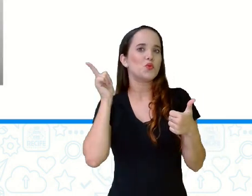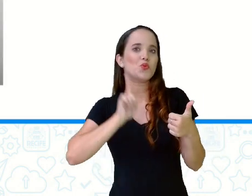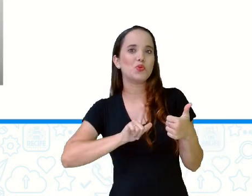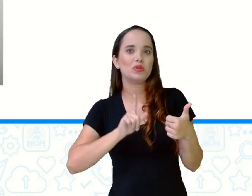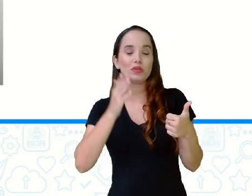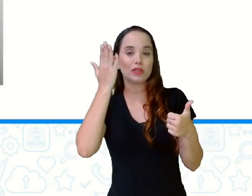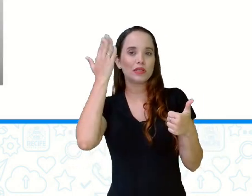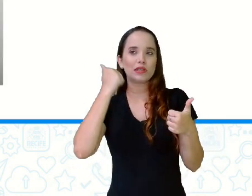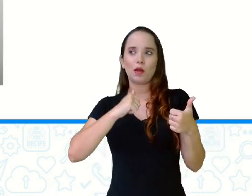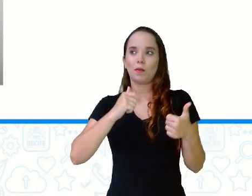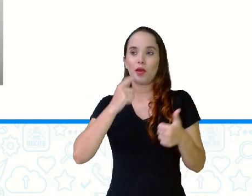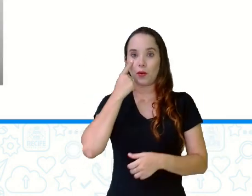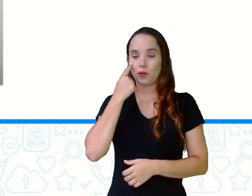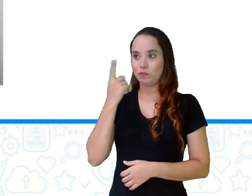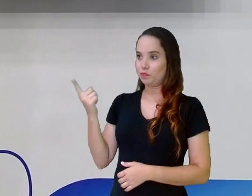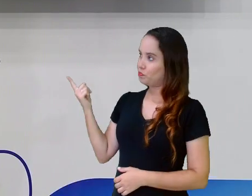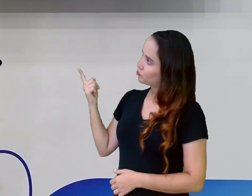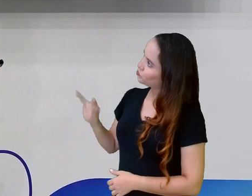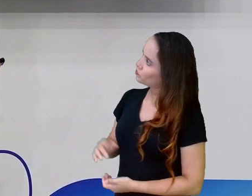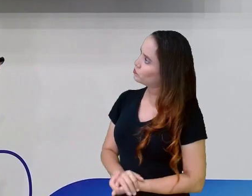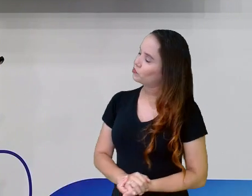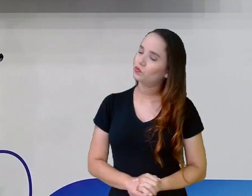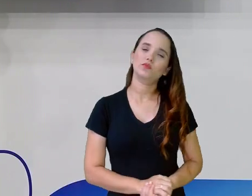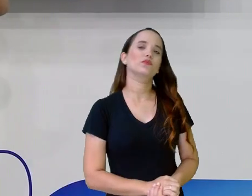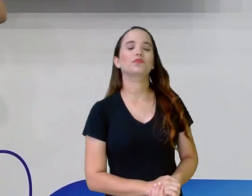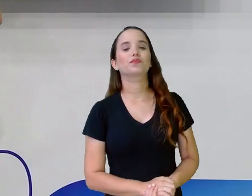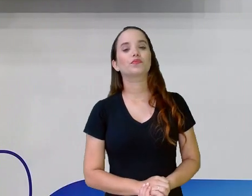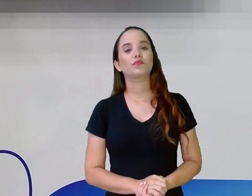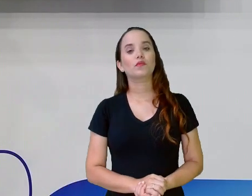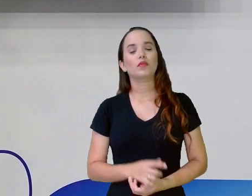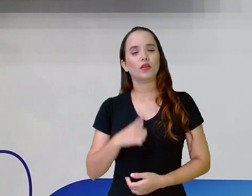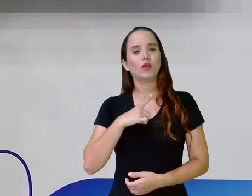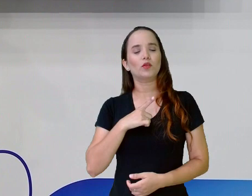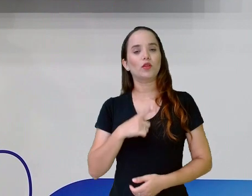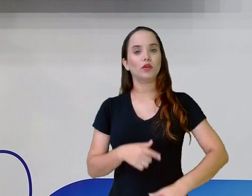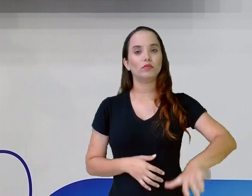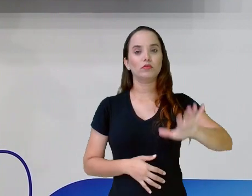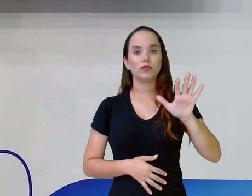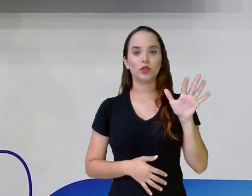eu tenho 5 pessoas no meu elevador. 5.